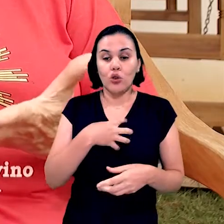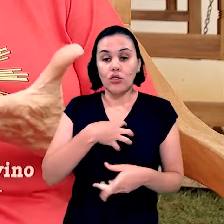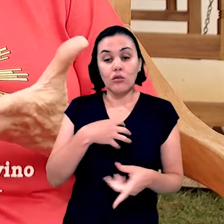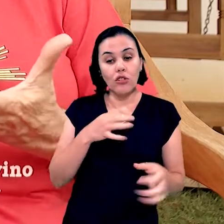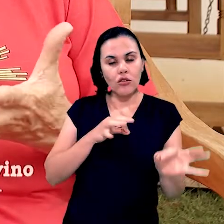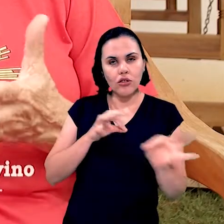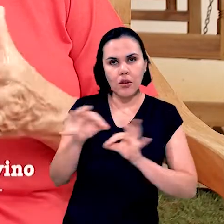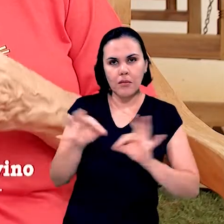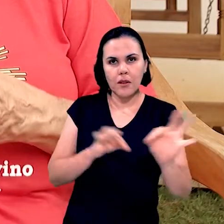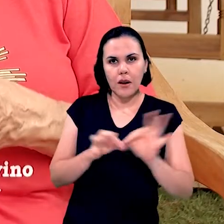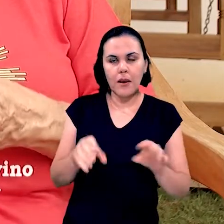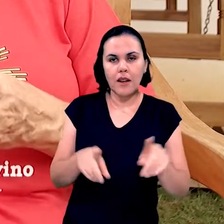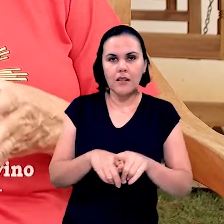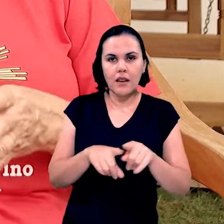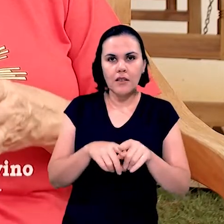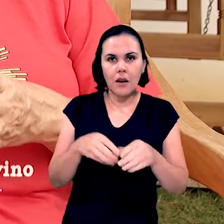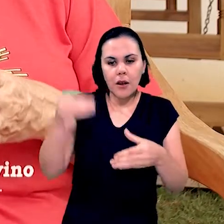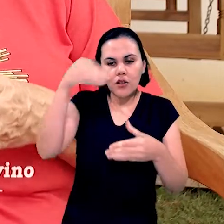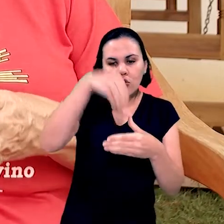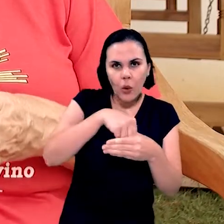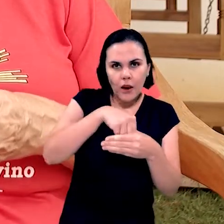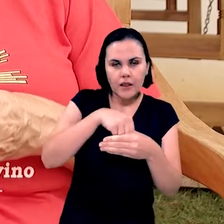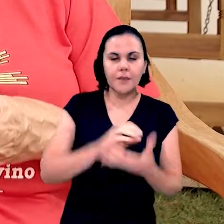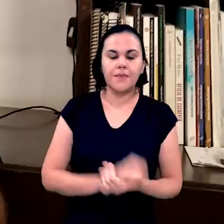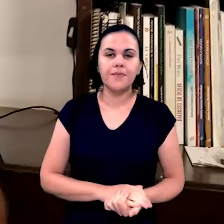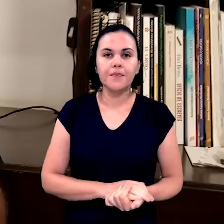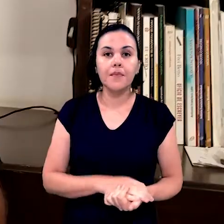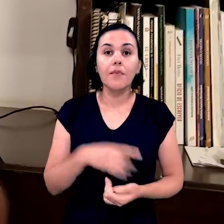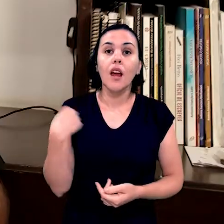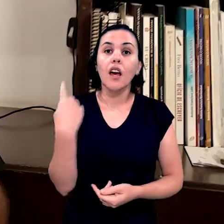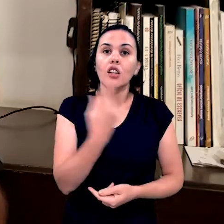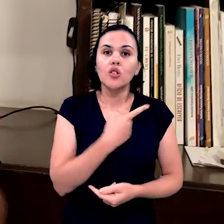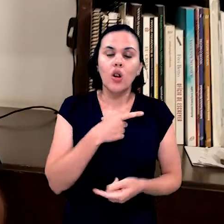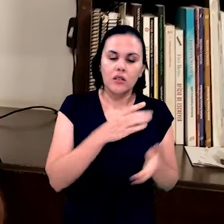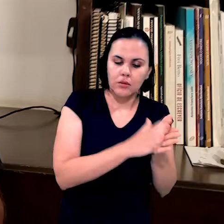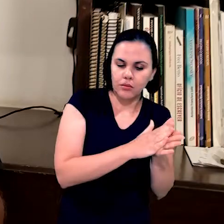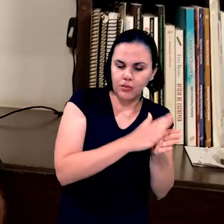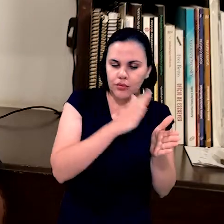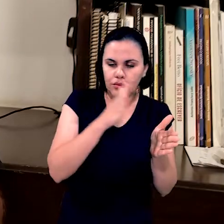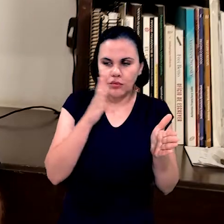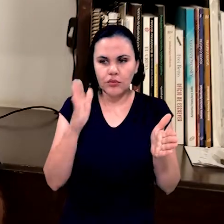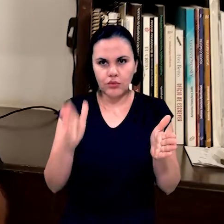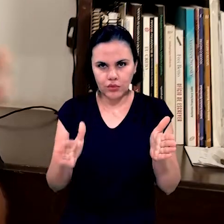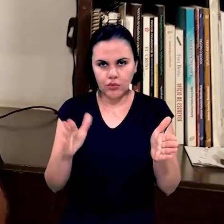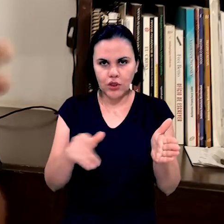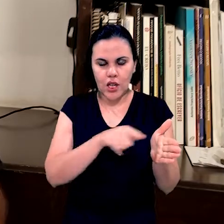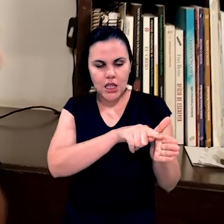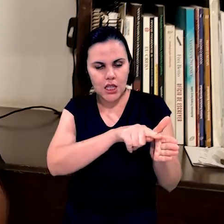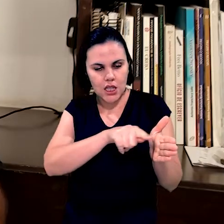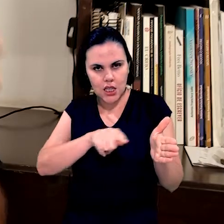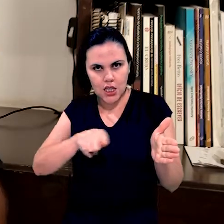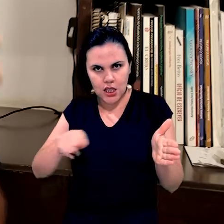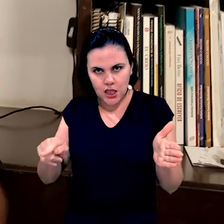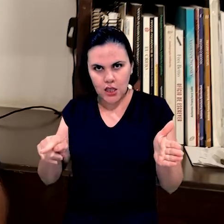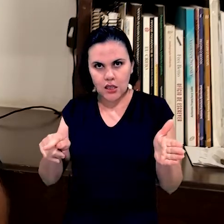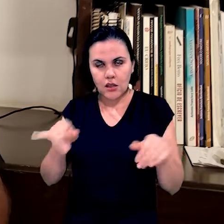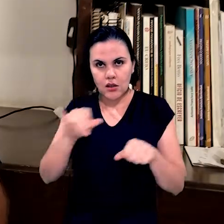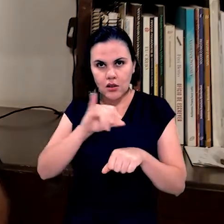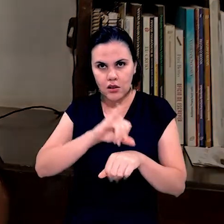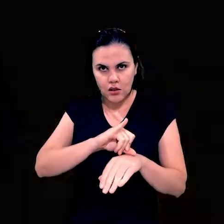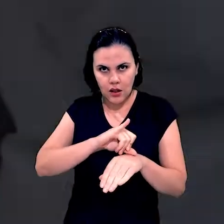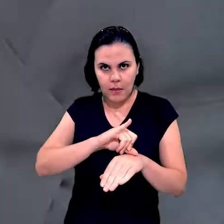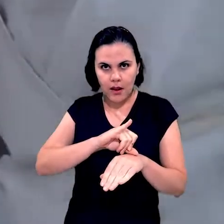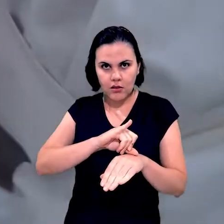a feitura do licor como o engarrafamento. E aí nós temos, durante esse período da semana,